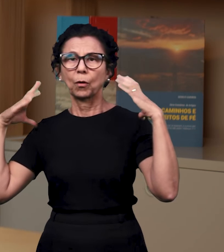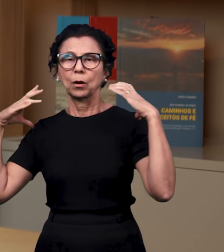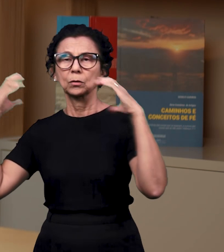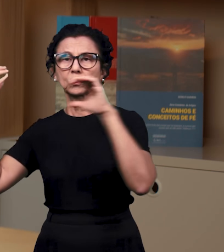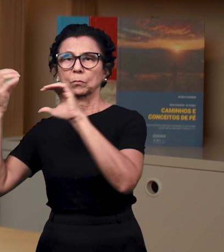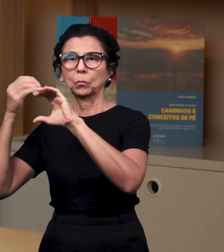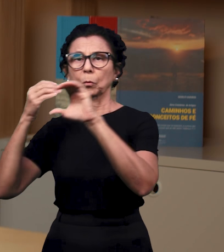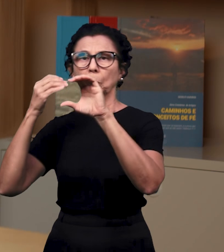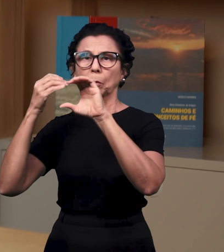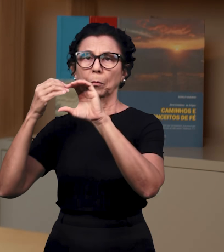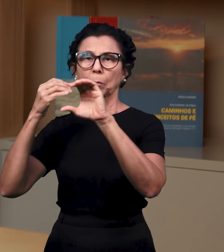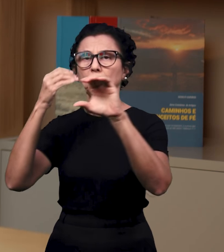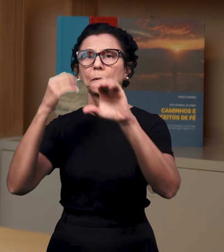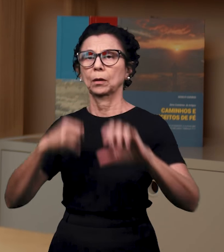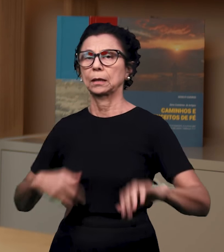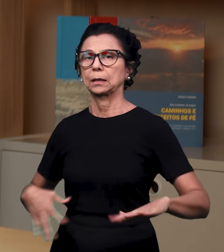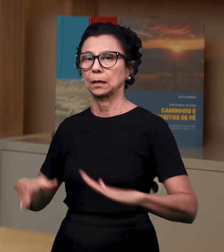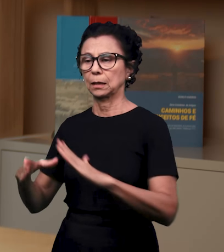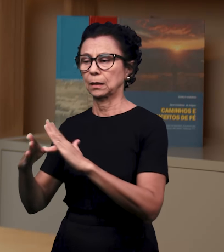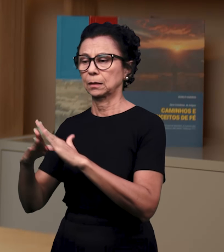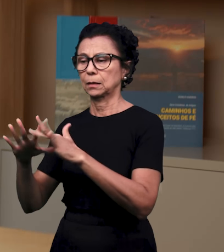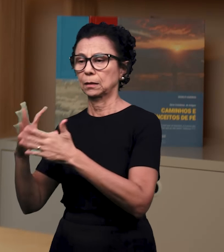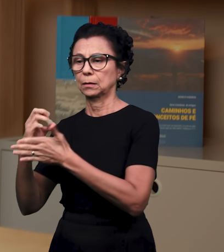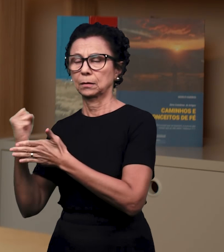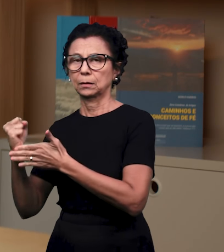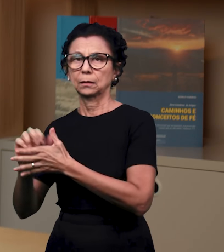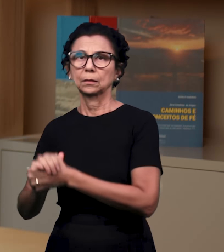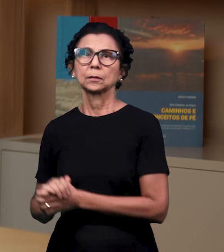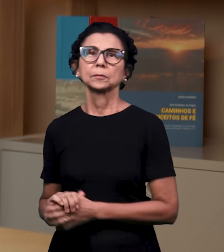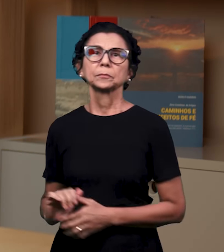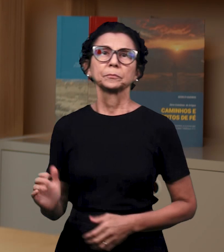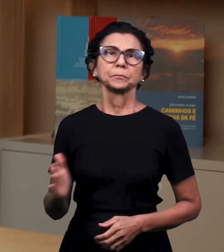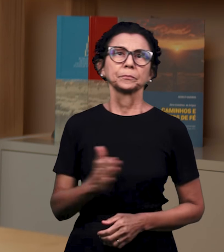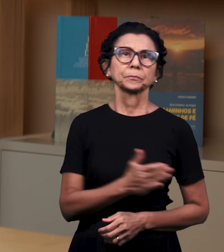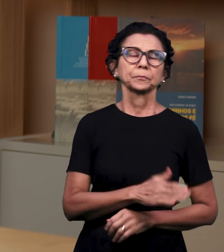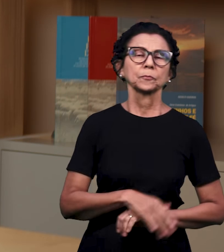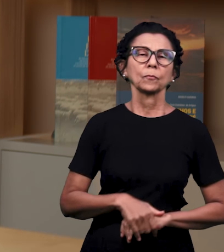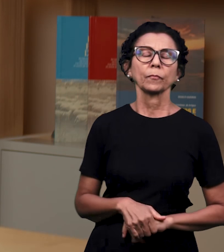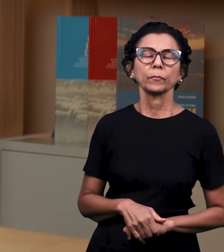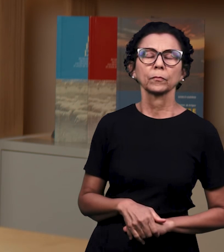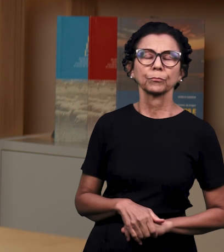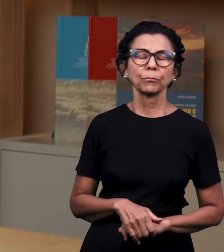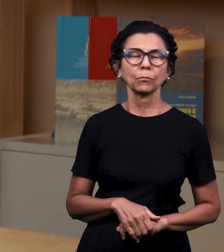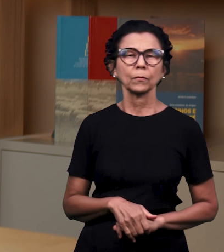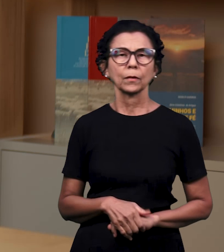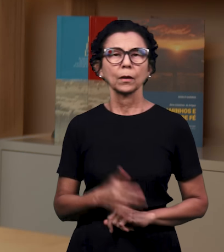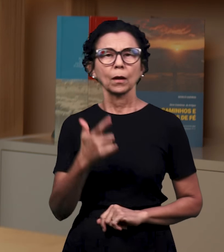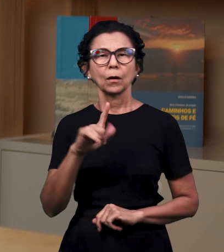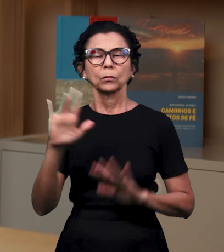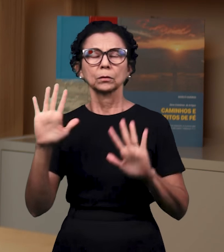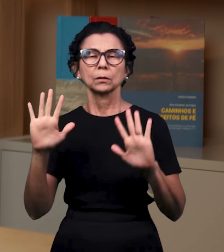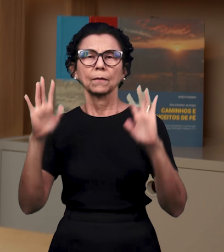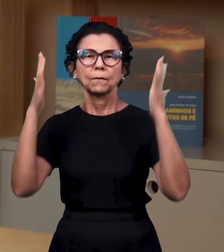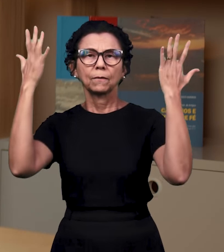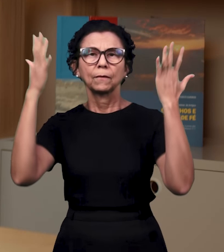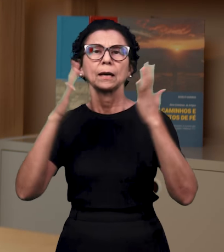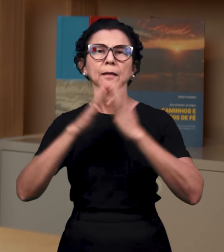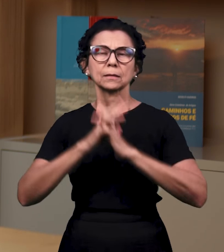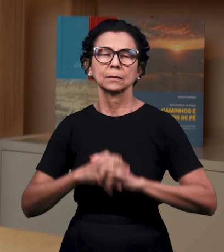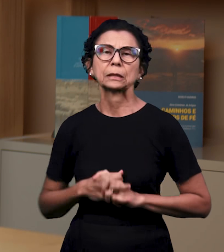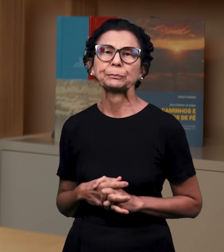pastor Dario, a outra festa que nós vamos abordar hoje, que é a festa da expiação, a festa